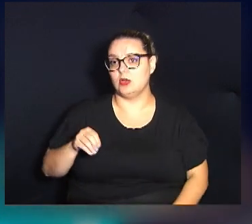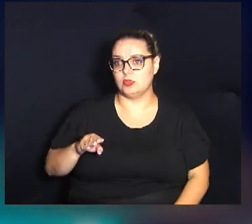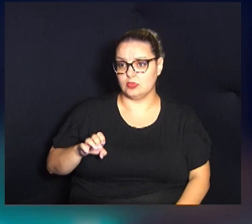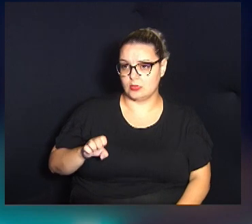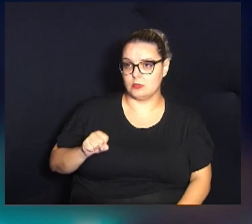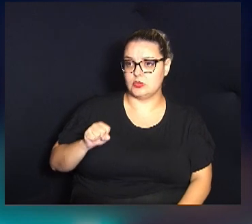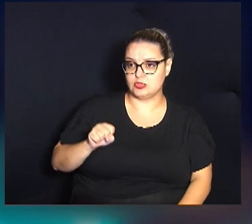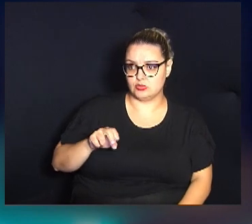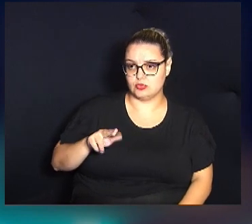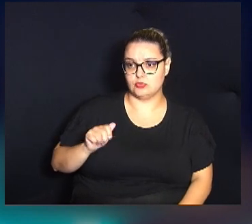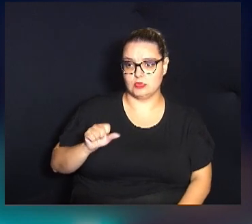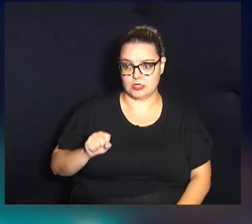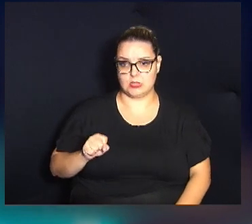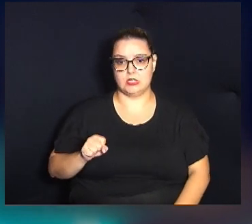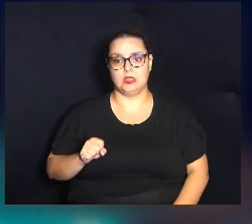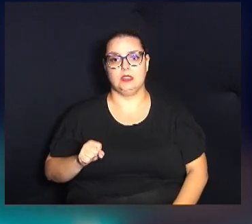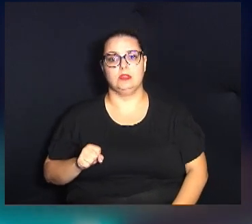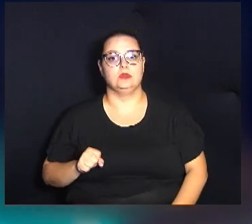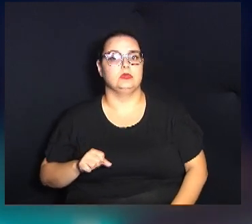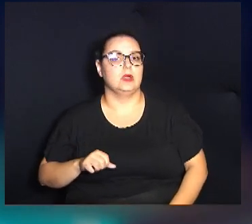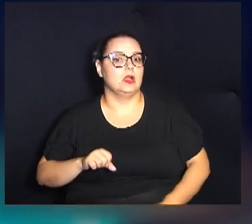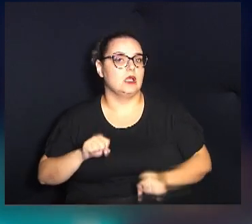do Sistema Único de Assistência Social.